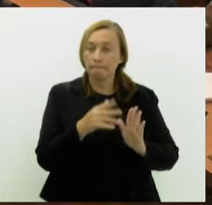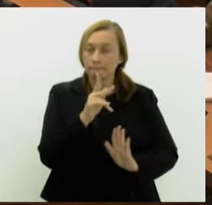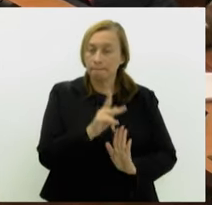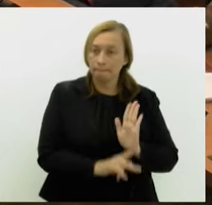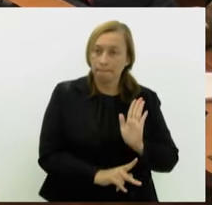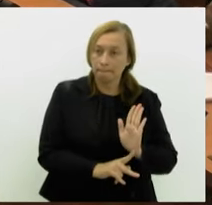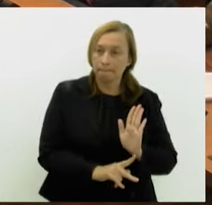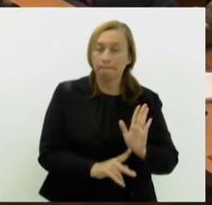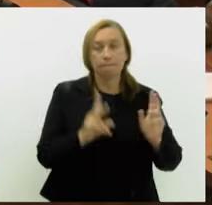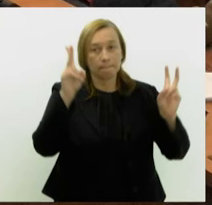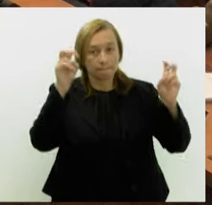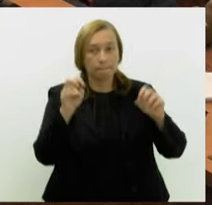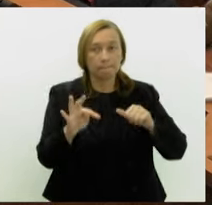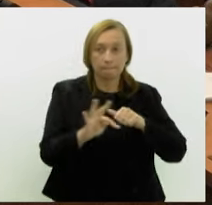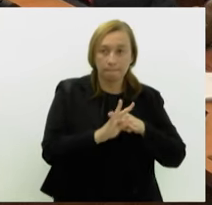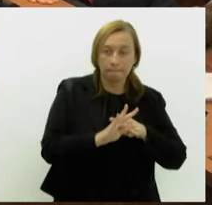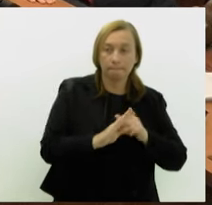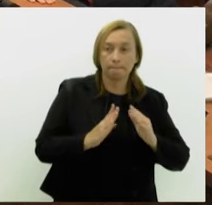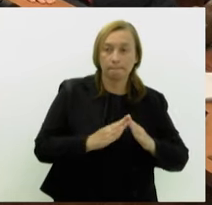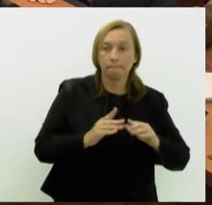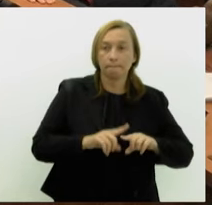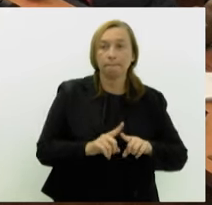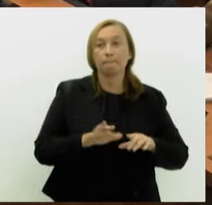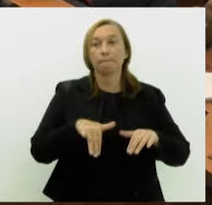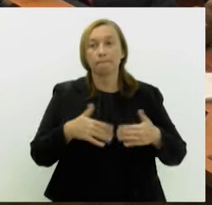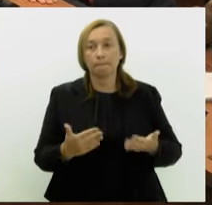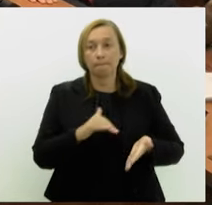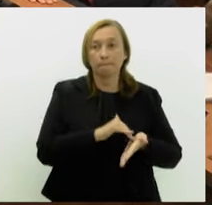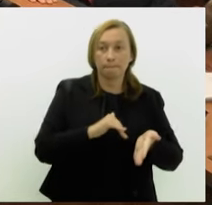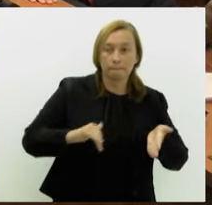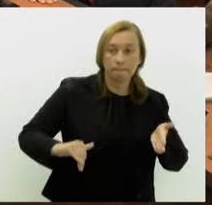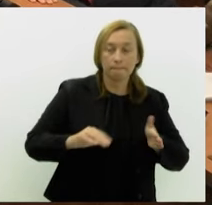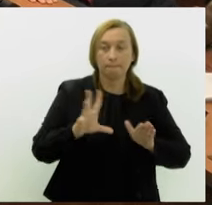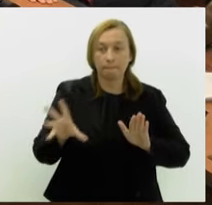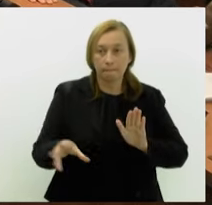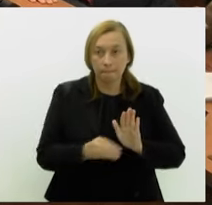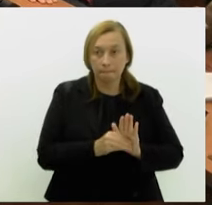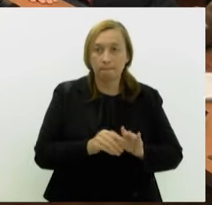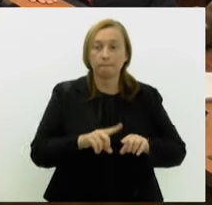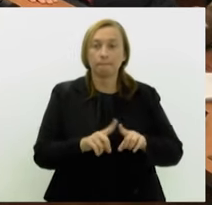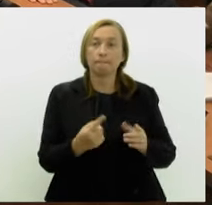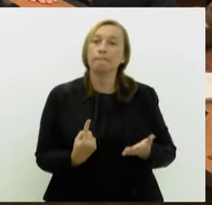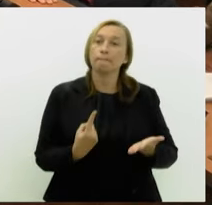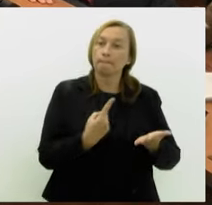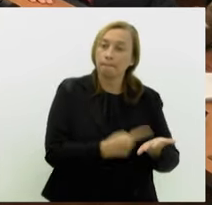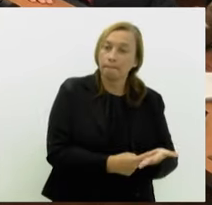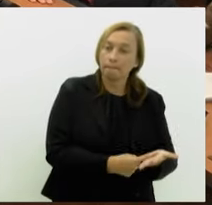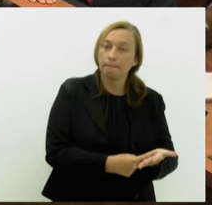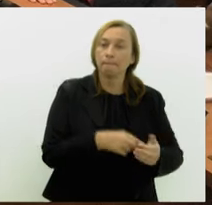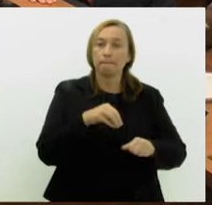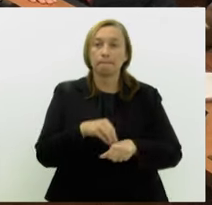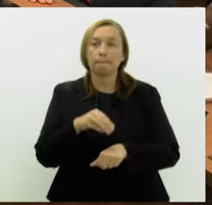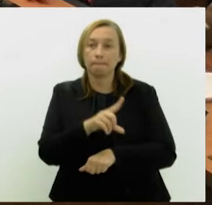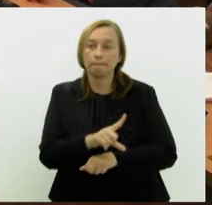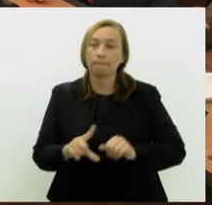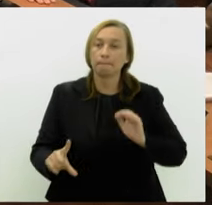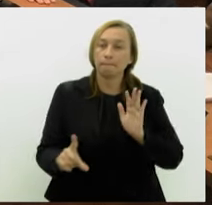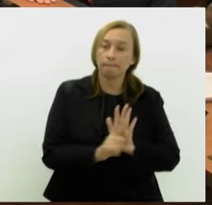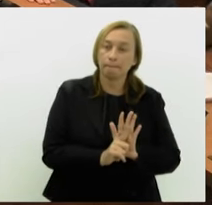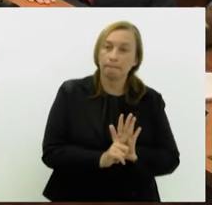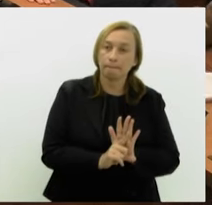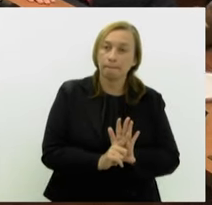questão técnica aqui de regimento. Então, a gente retirou a emenda, mas com esse compromisso de fazer essa indicação legislativa